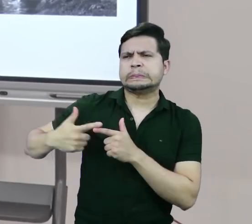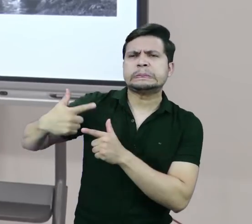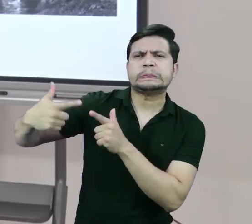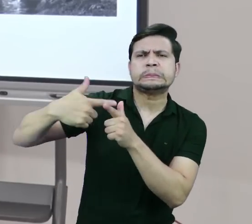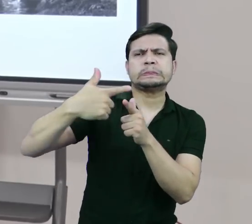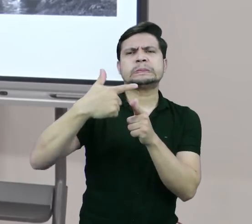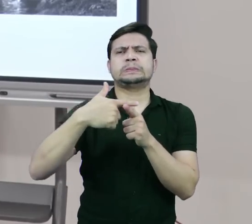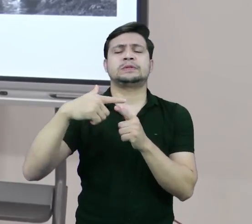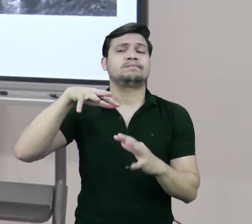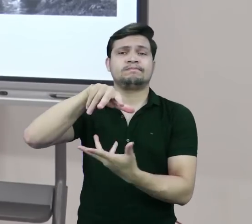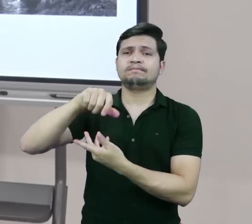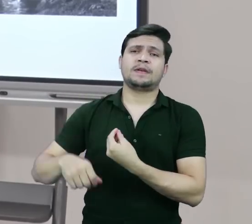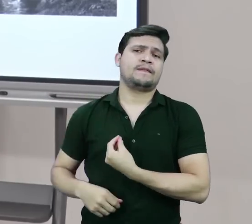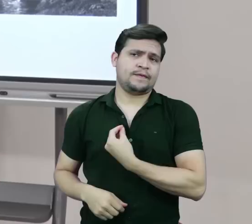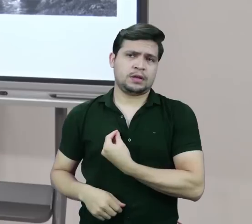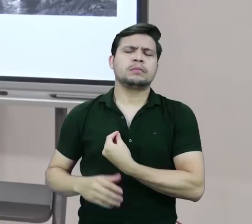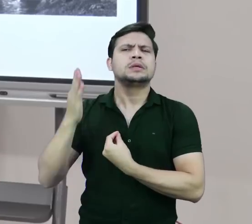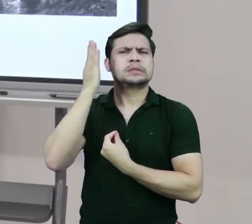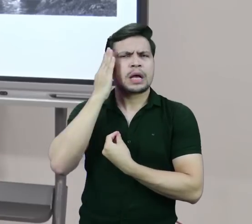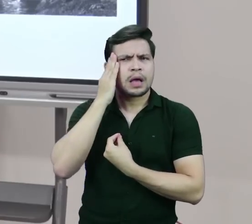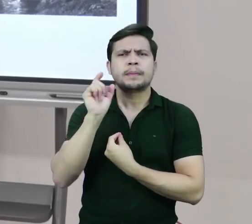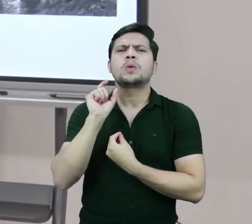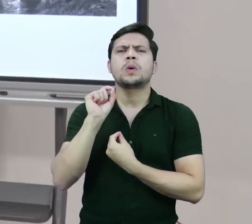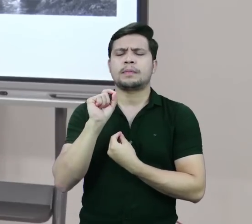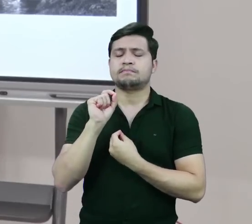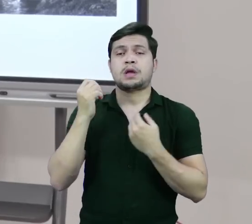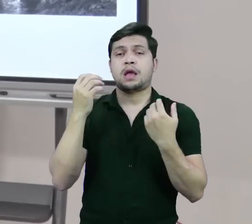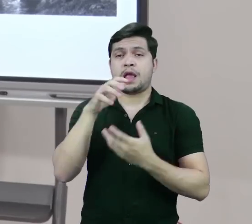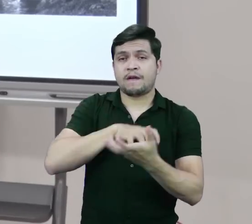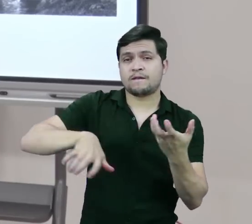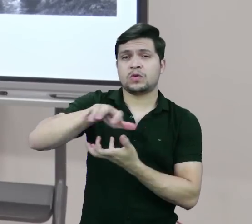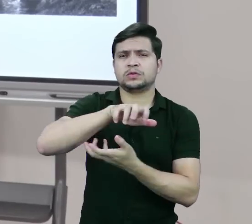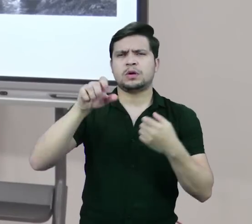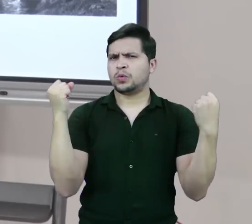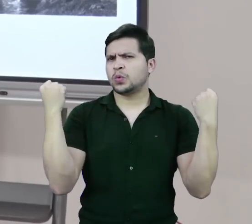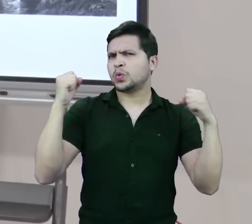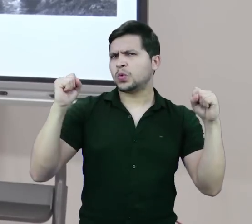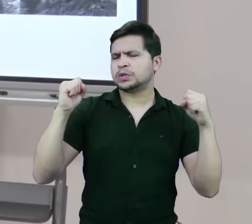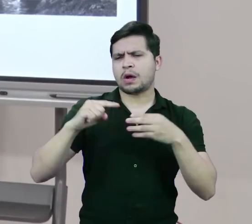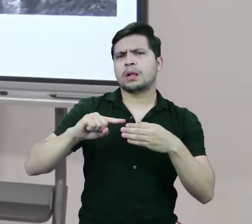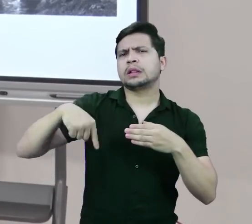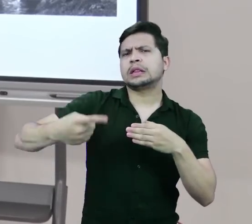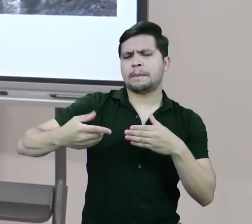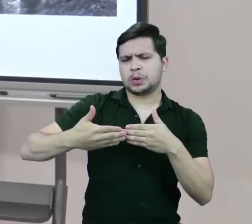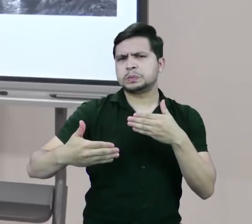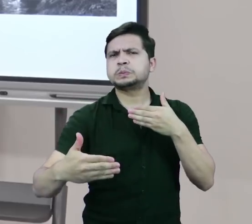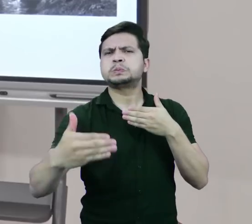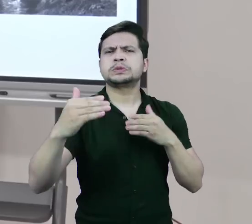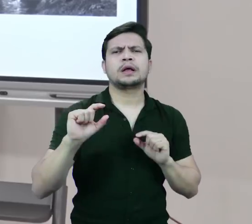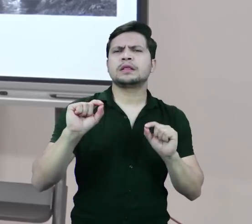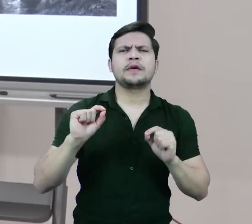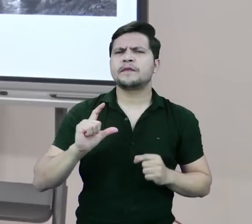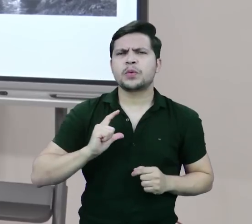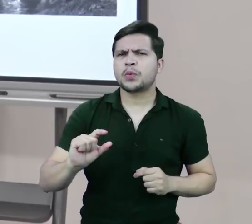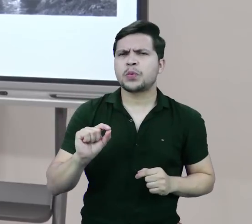enfrentada pelo planeta, né? Desde a Revolução Industrial. A gente sabe que com o advento da Revolução Industrial, né, a emissão de